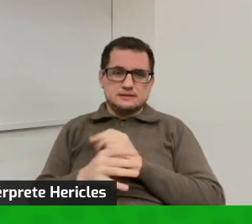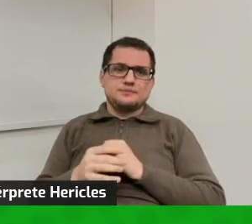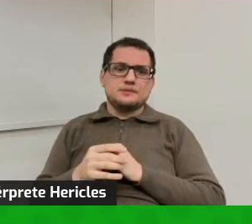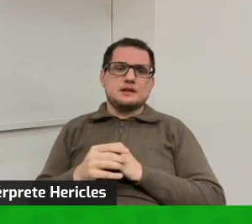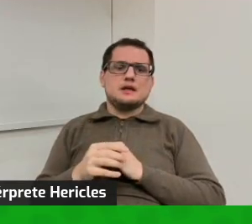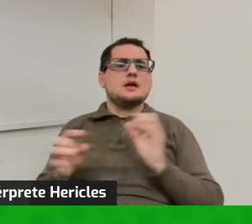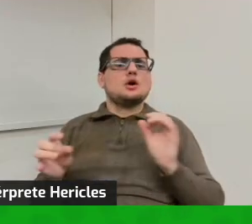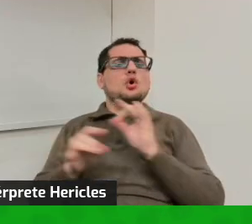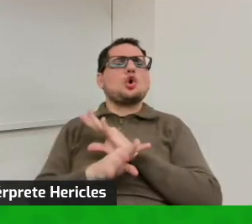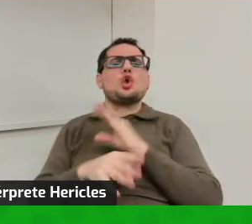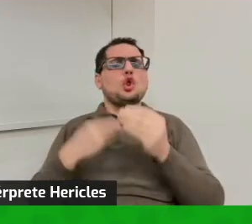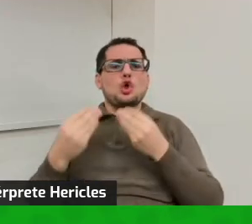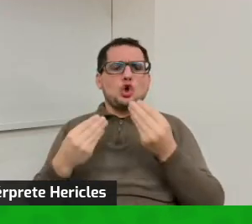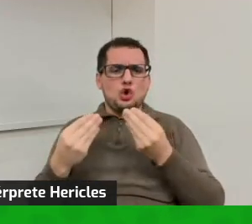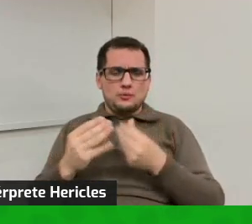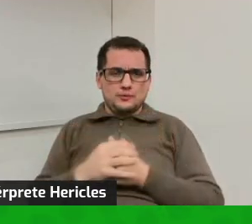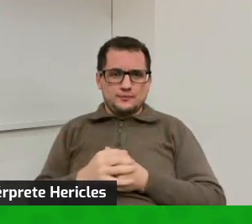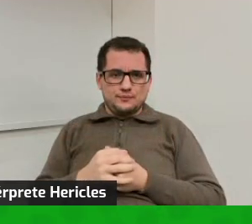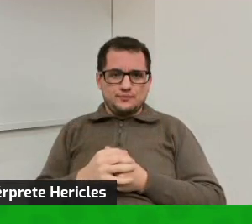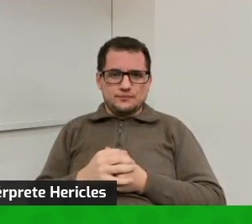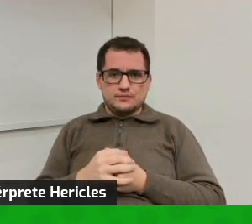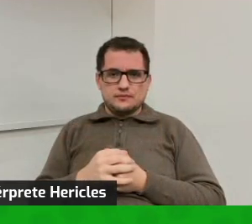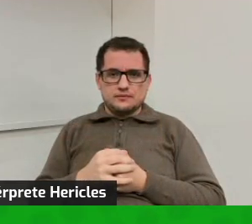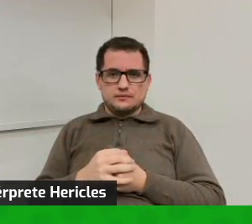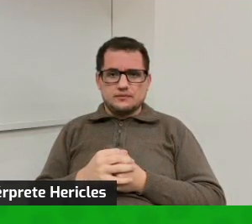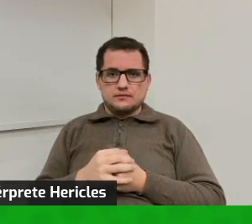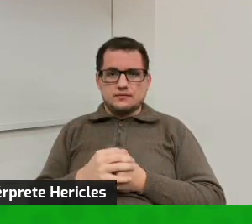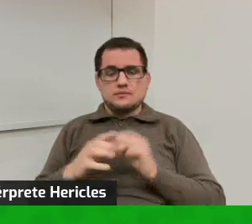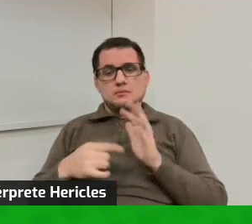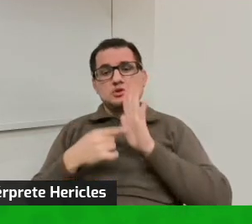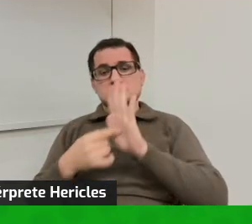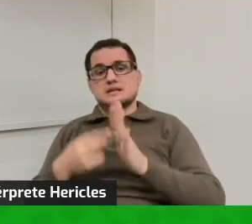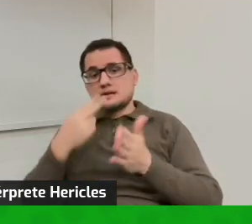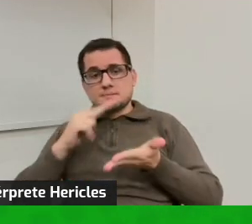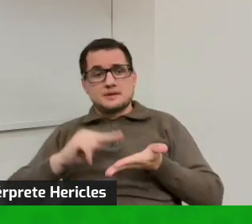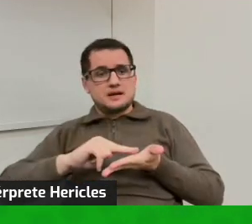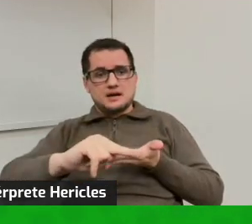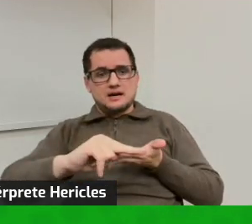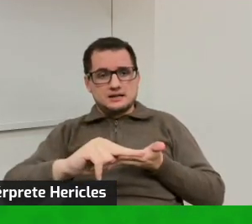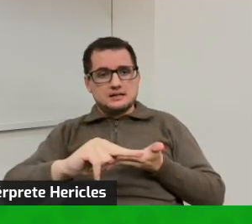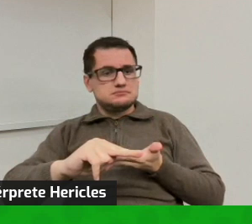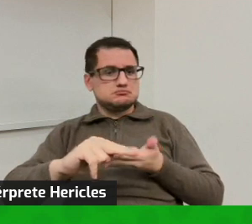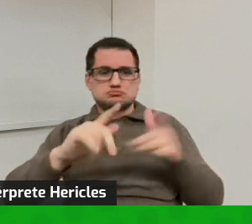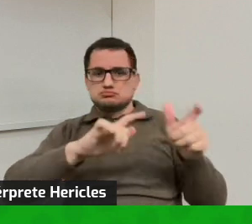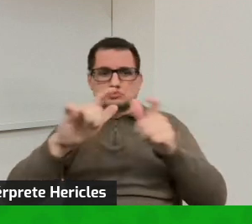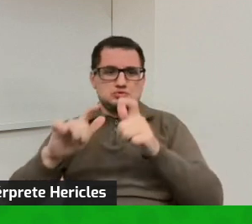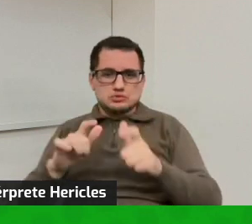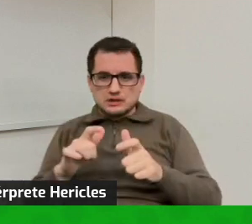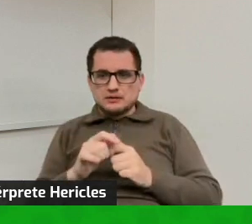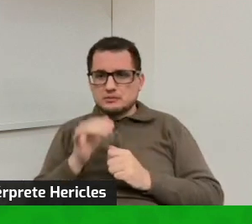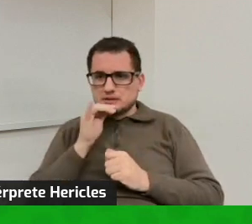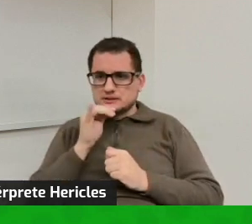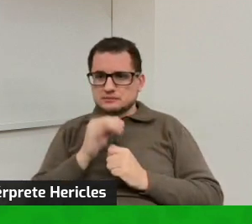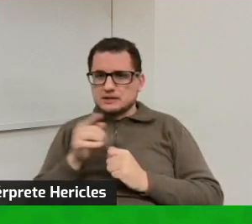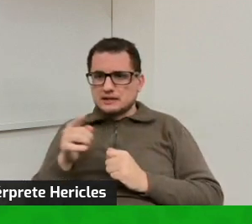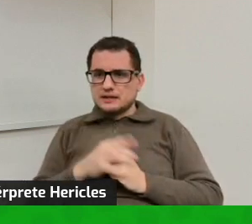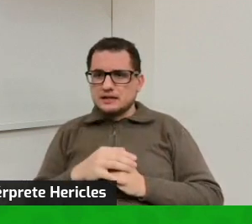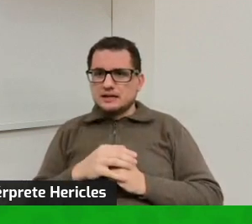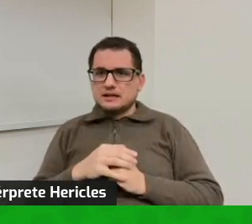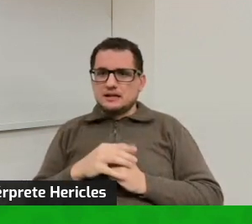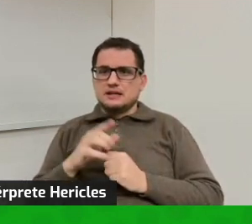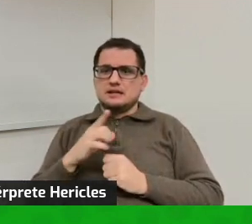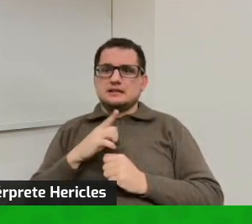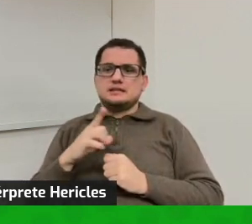nosso serviço? Levar essa carta aqui para algum lugar. E aí, quando a gente clica aqui, a gente tem editar os